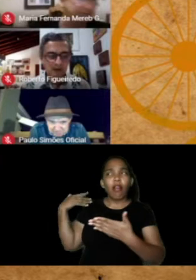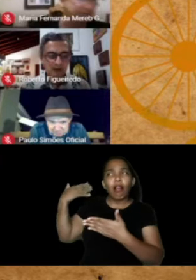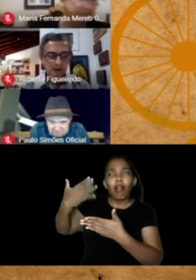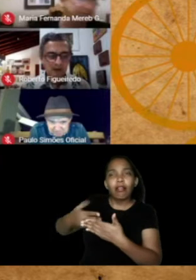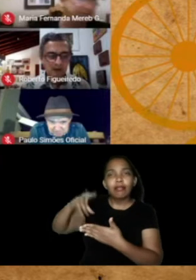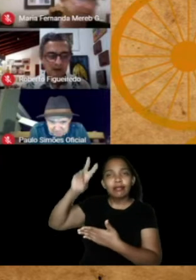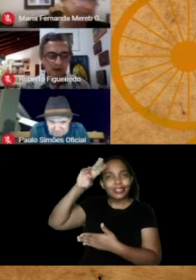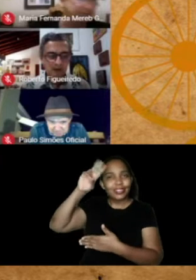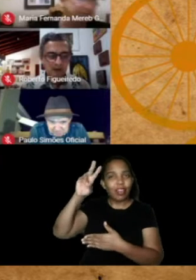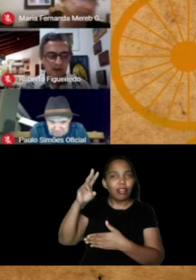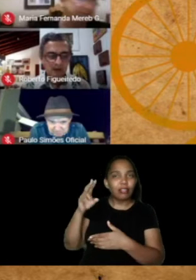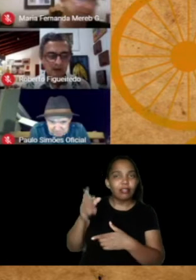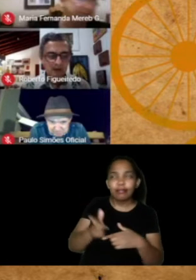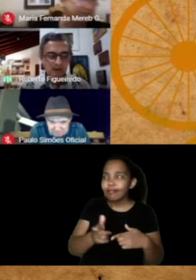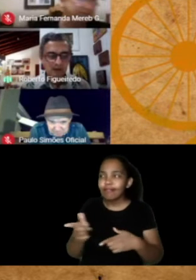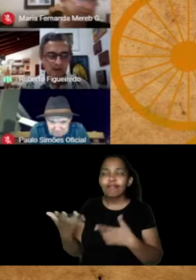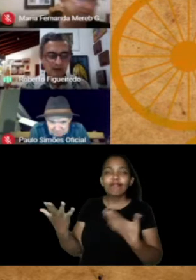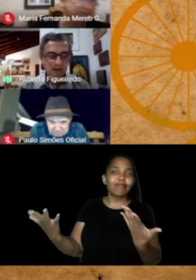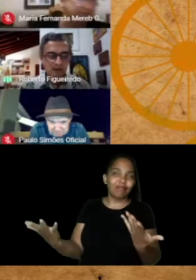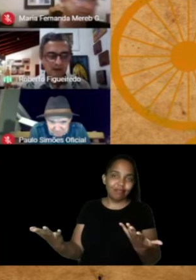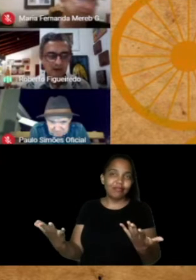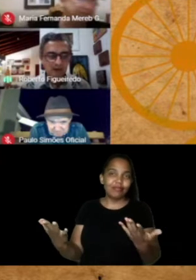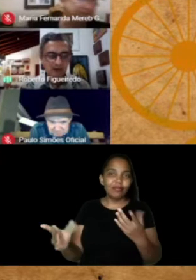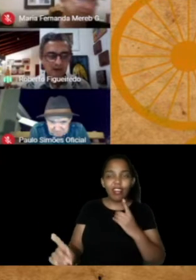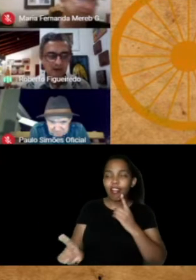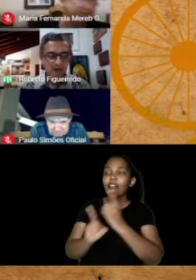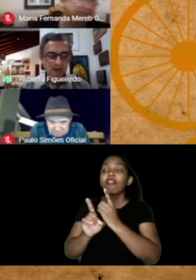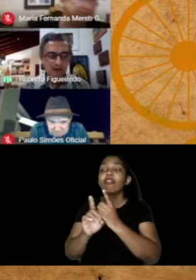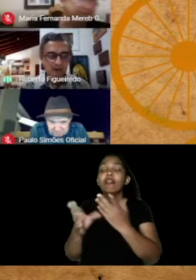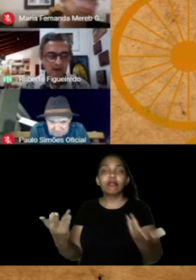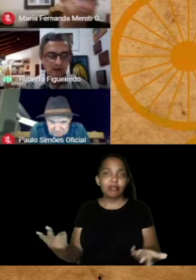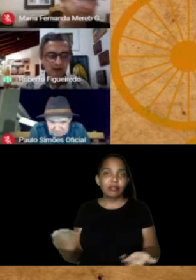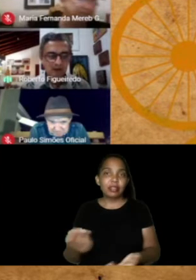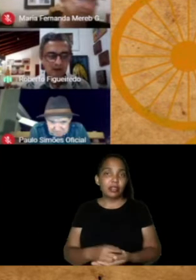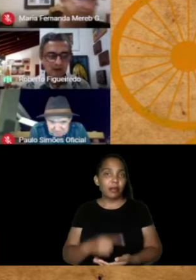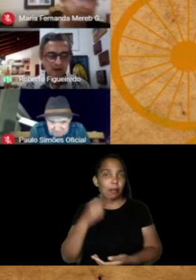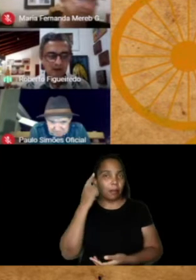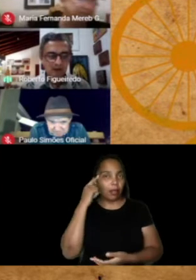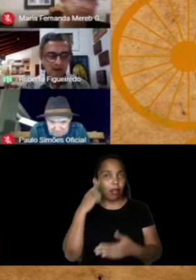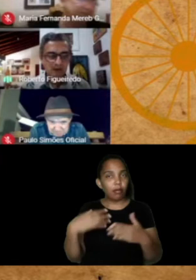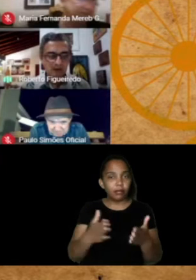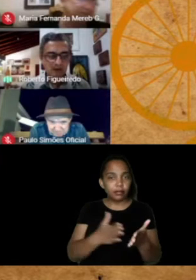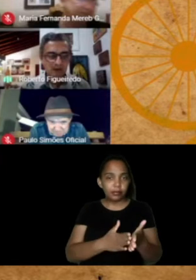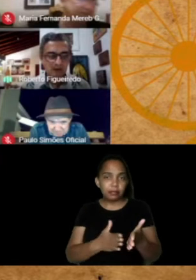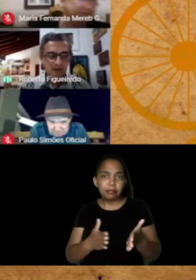forem contadas todas, né? Então, acho que esse